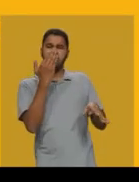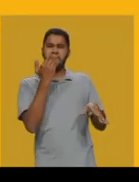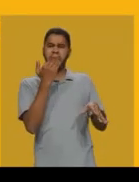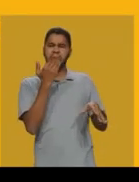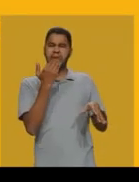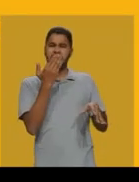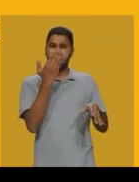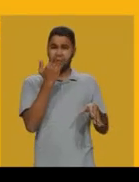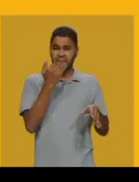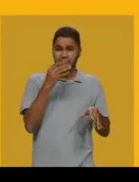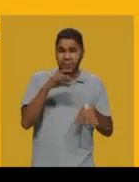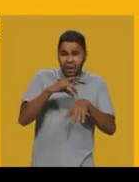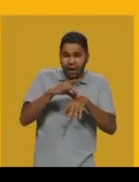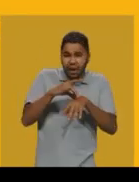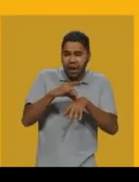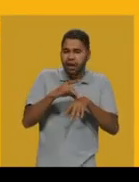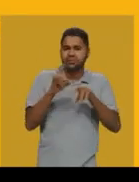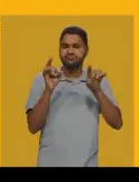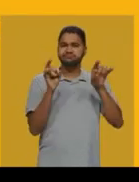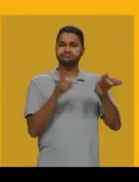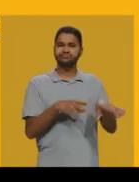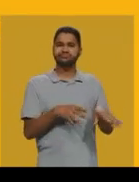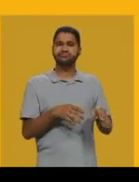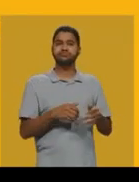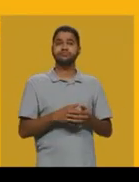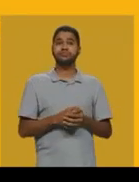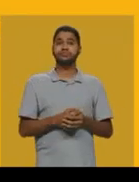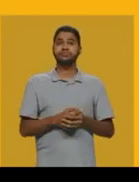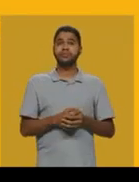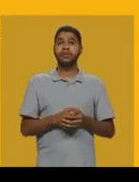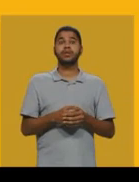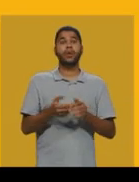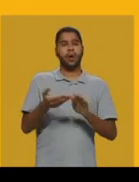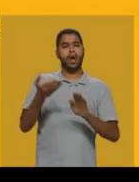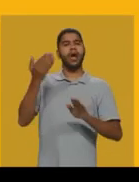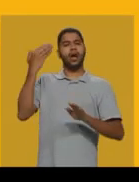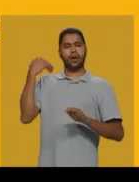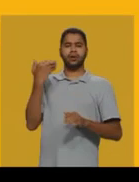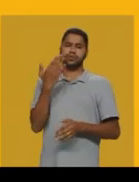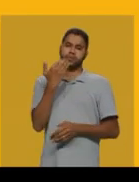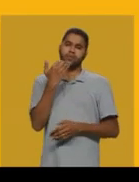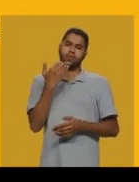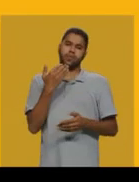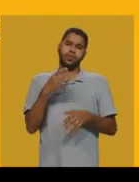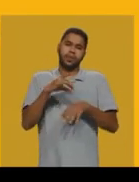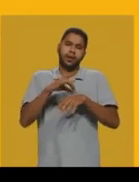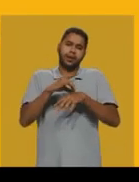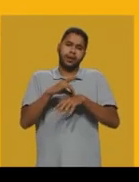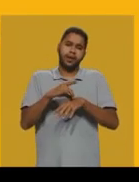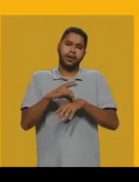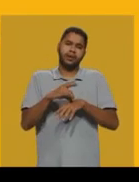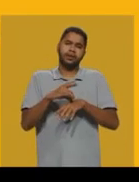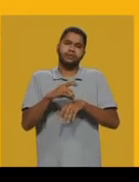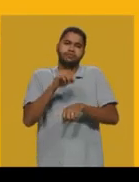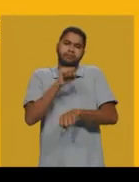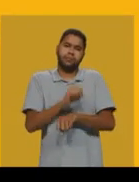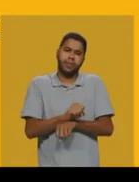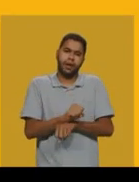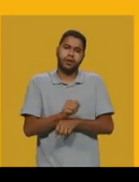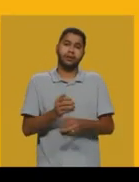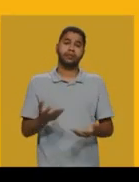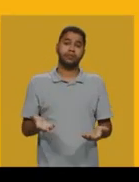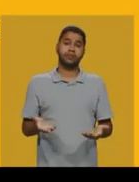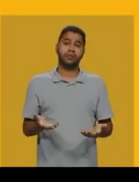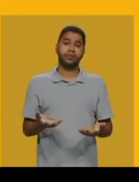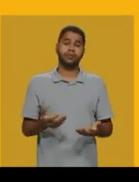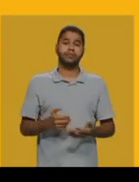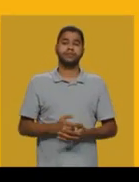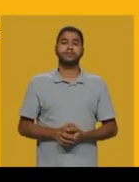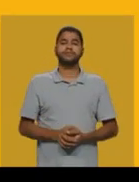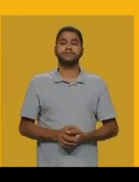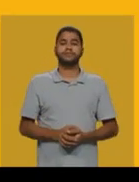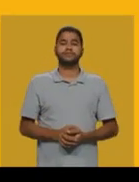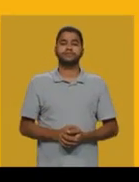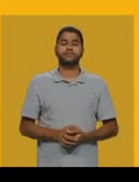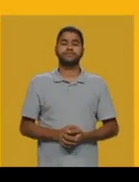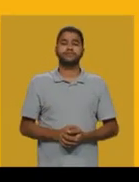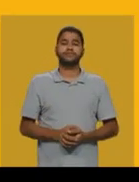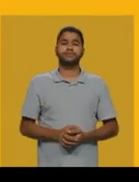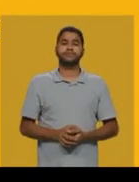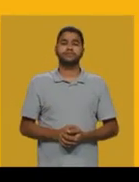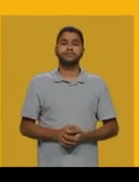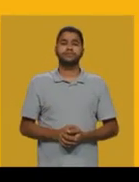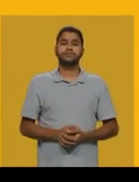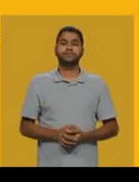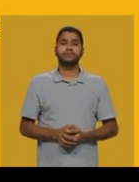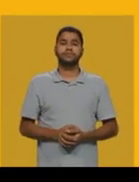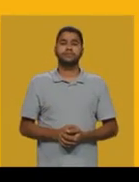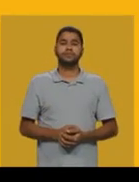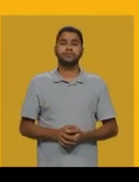comer carne, o pressuposto é que eu comia carne antes, né? Então, esse é o pressuposto.